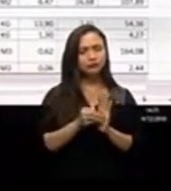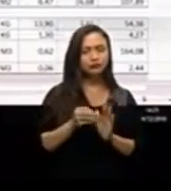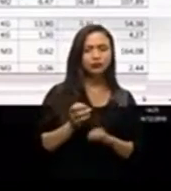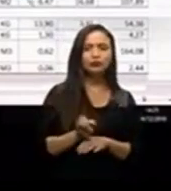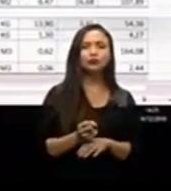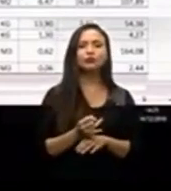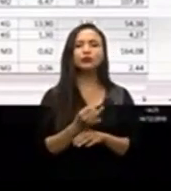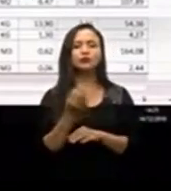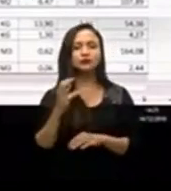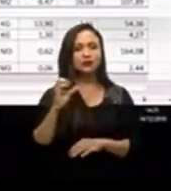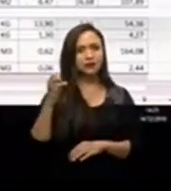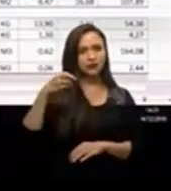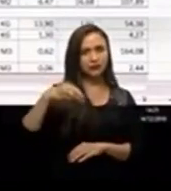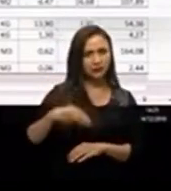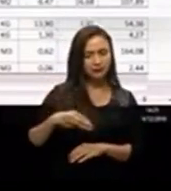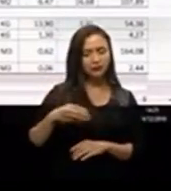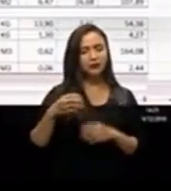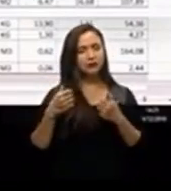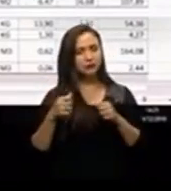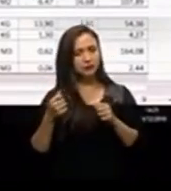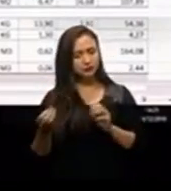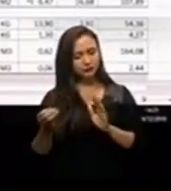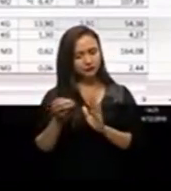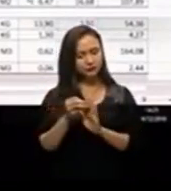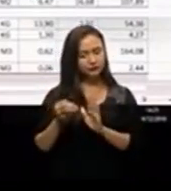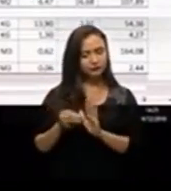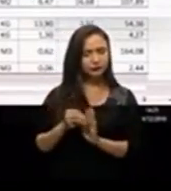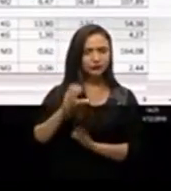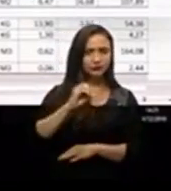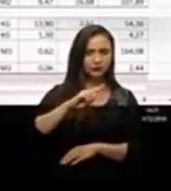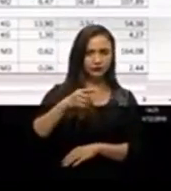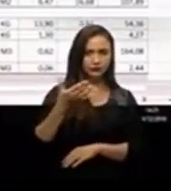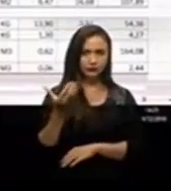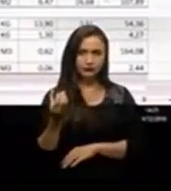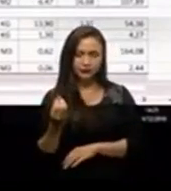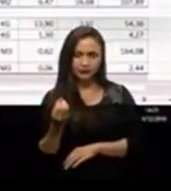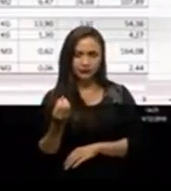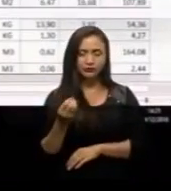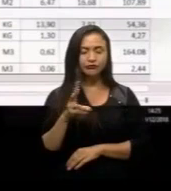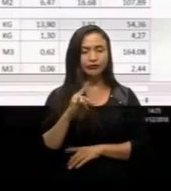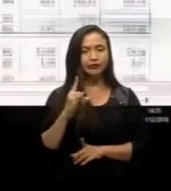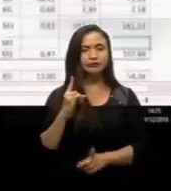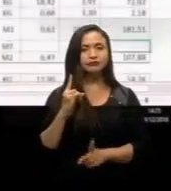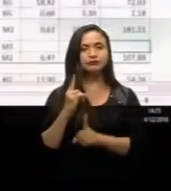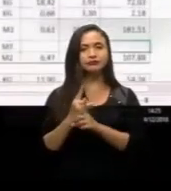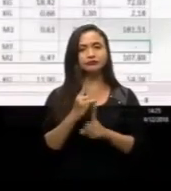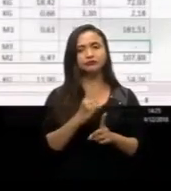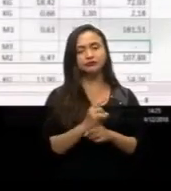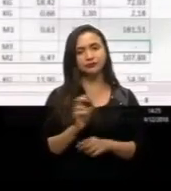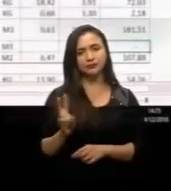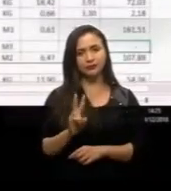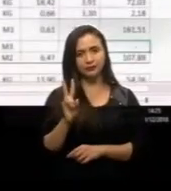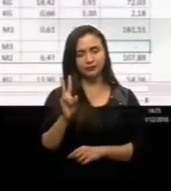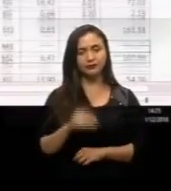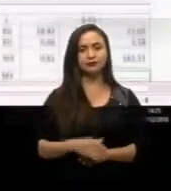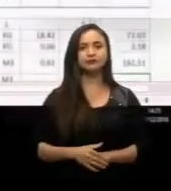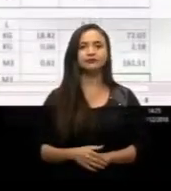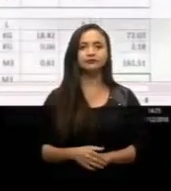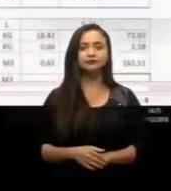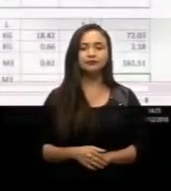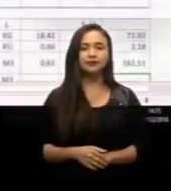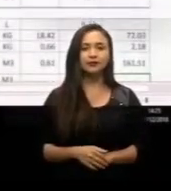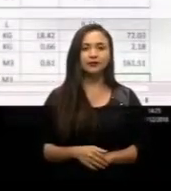de centímetros de graduada que eu quero, vamos por 0,20 centímetros, eu vou encontrar esse valor.